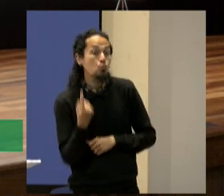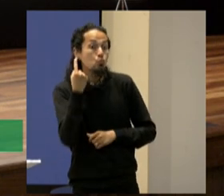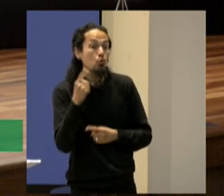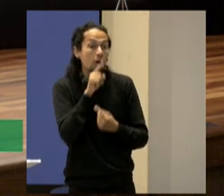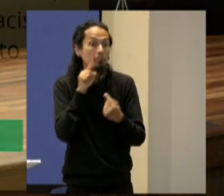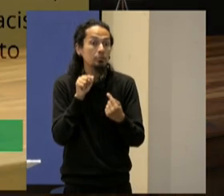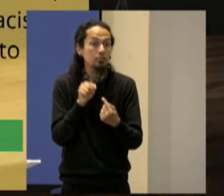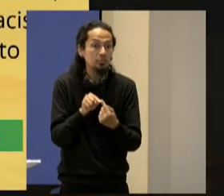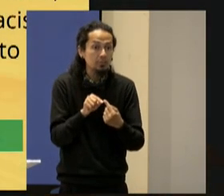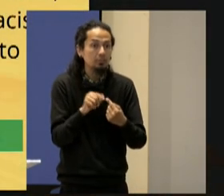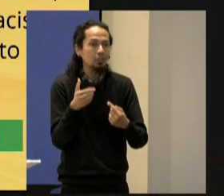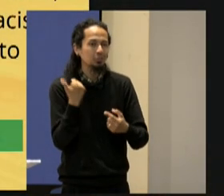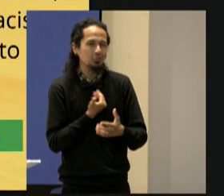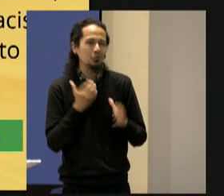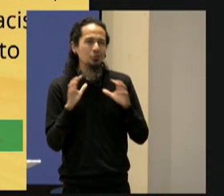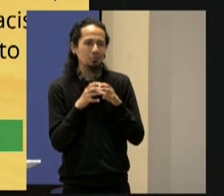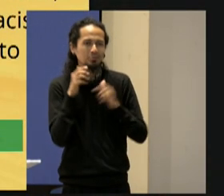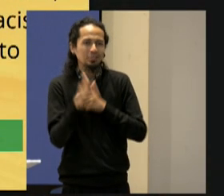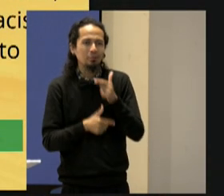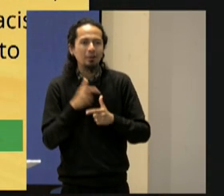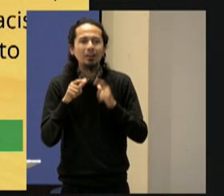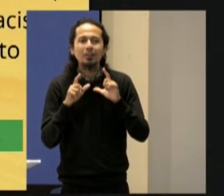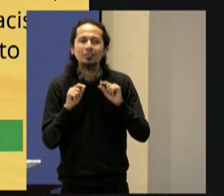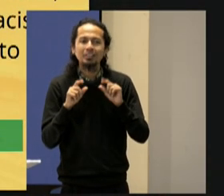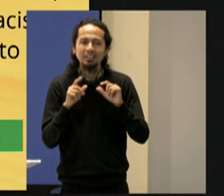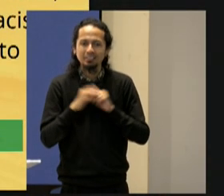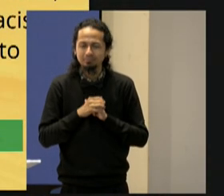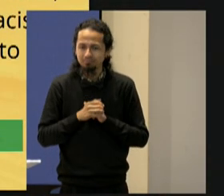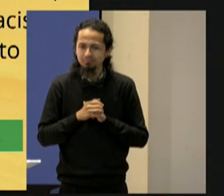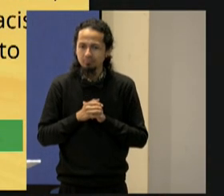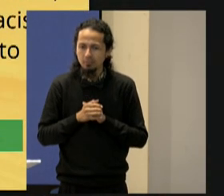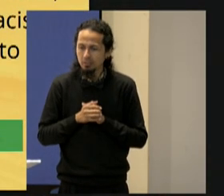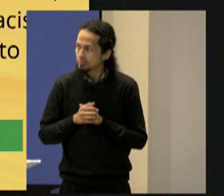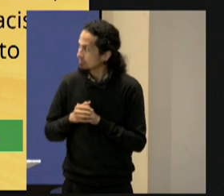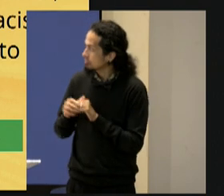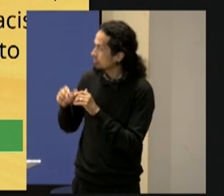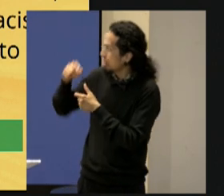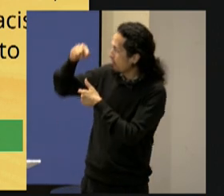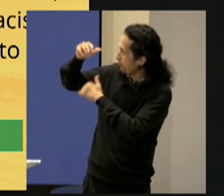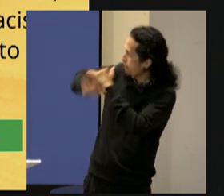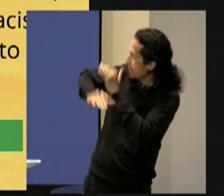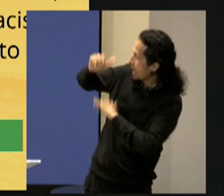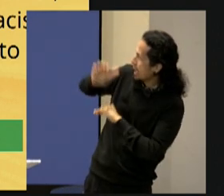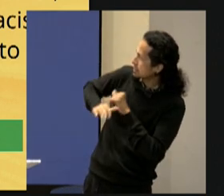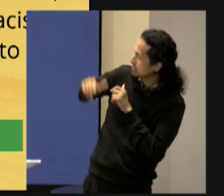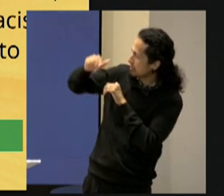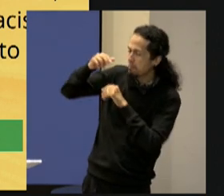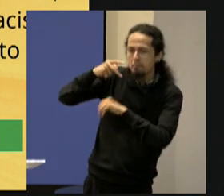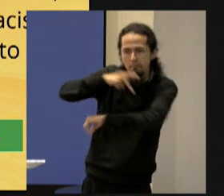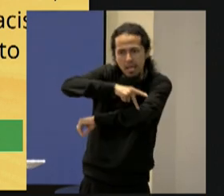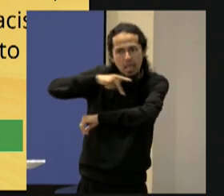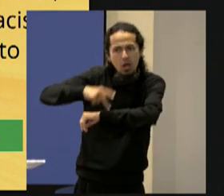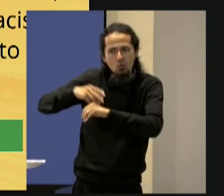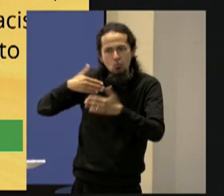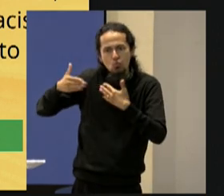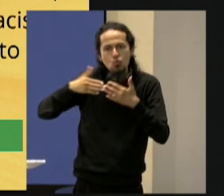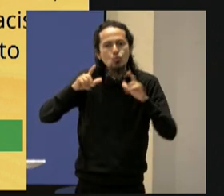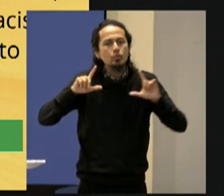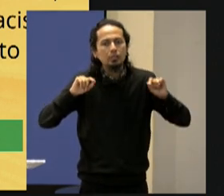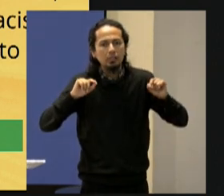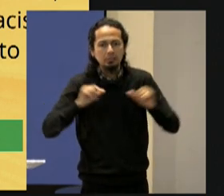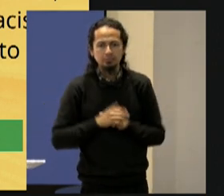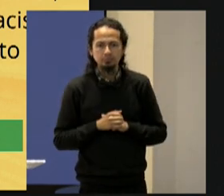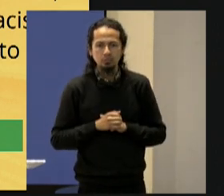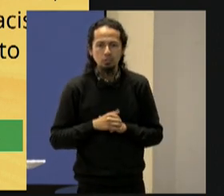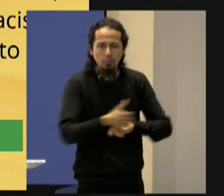letramento crítico dos profissionais da Escola Beatriz, que é esse conjunto de práticas pedagógicas que tem como foco conscientizar os profissionais